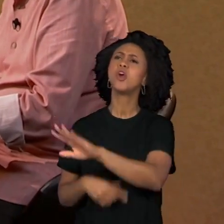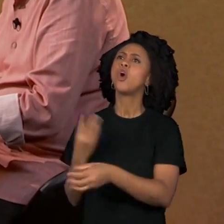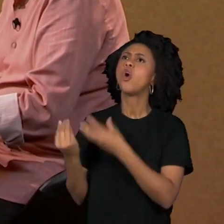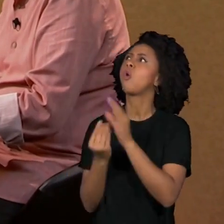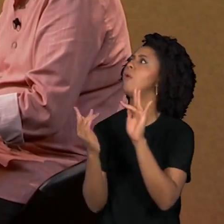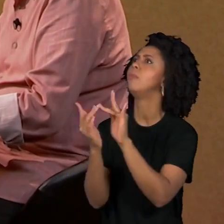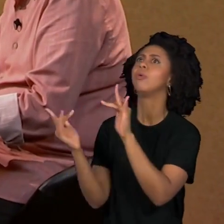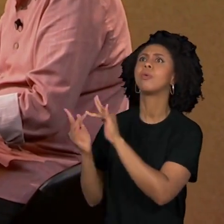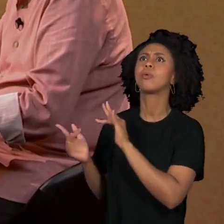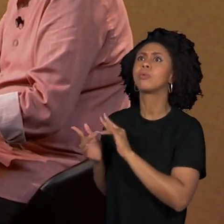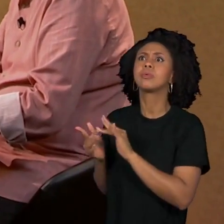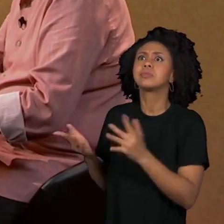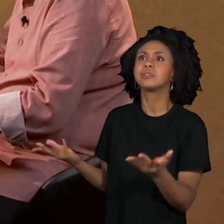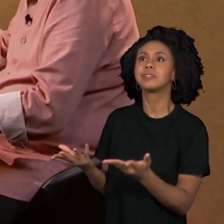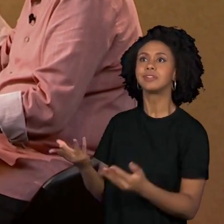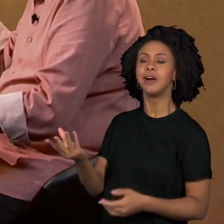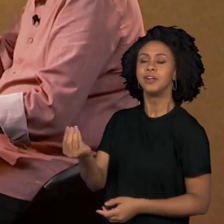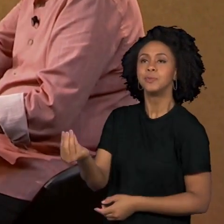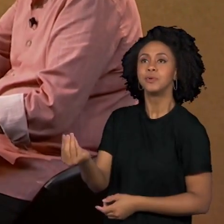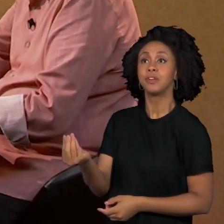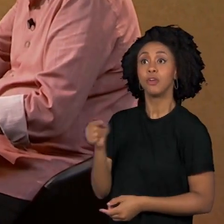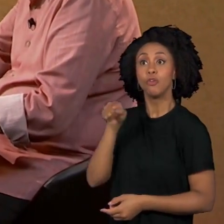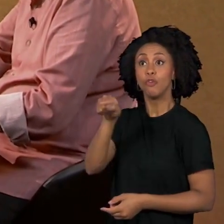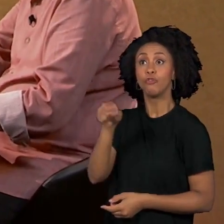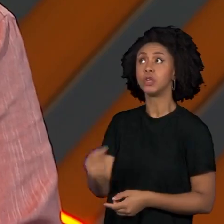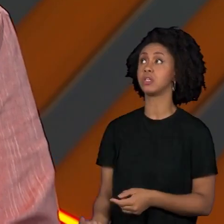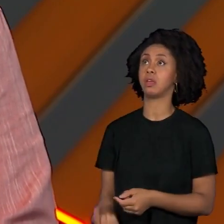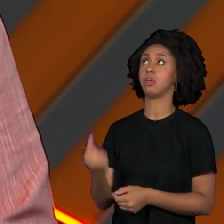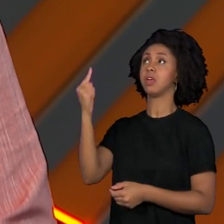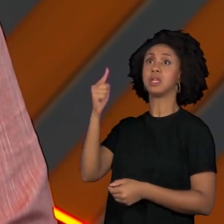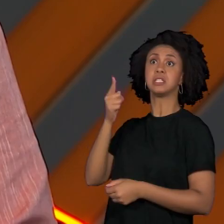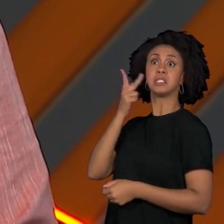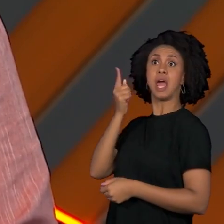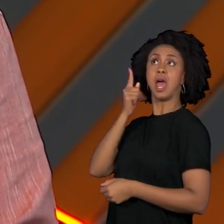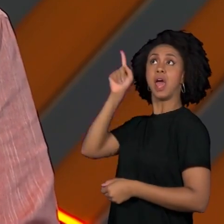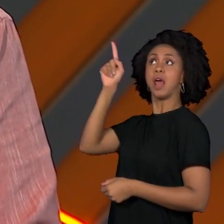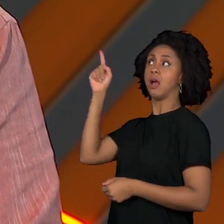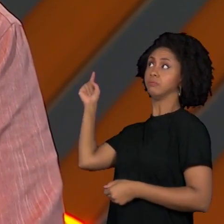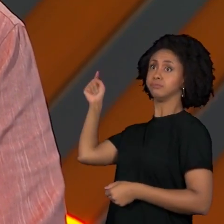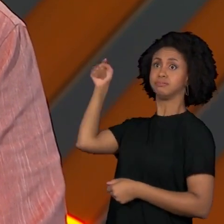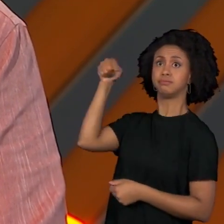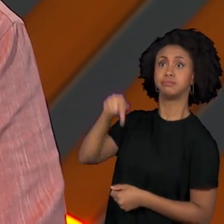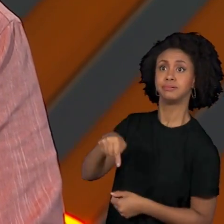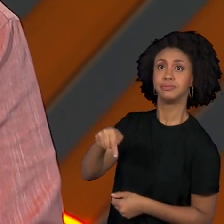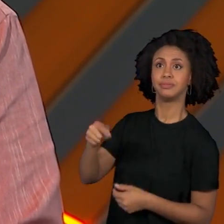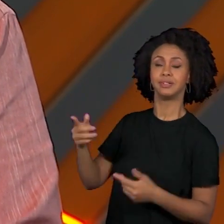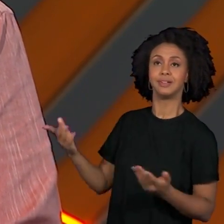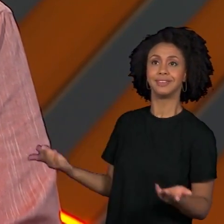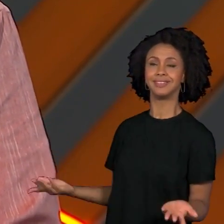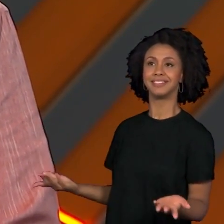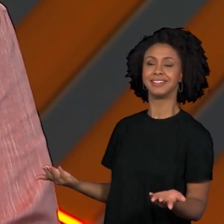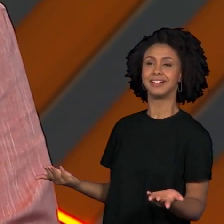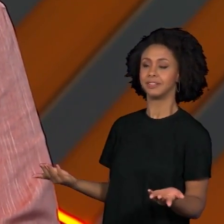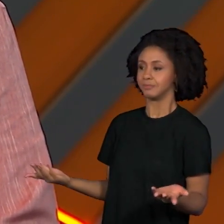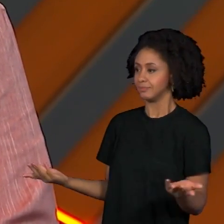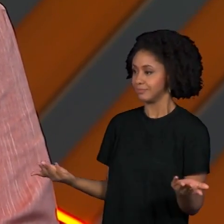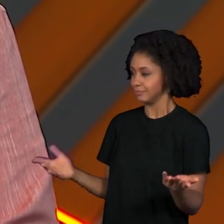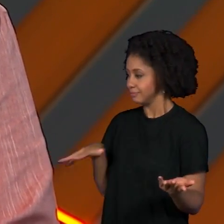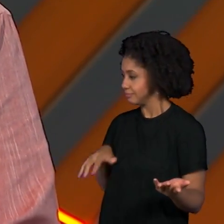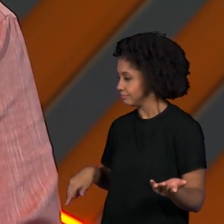essas pessoas? Porque você chegou do Ceará, a vizinhança era uma,